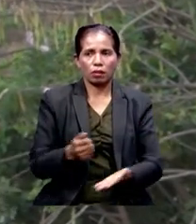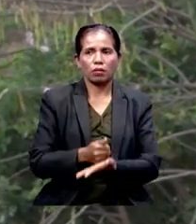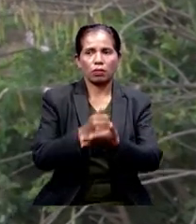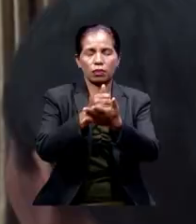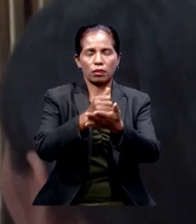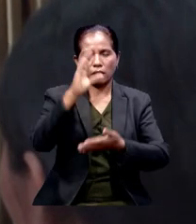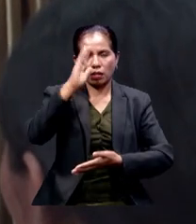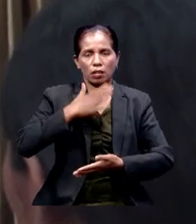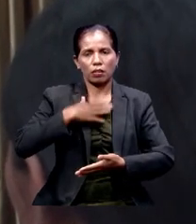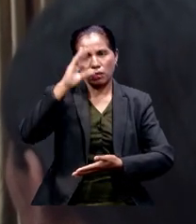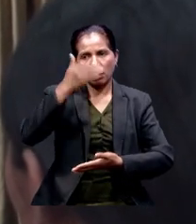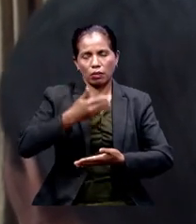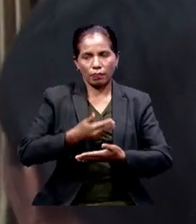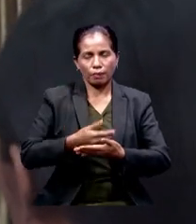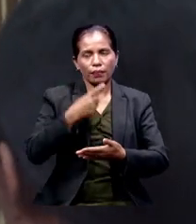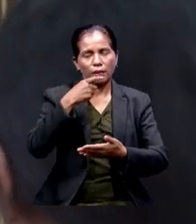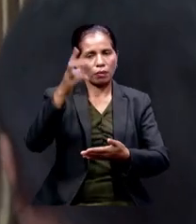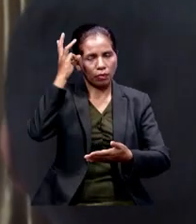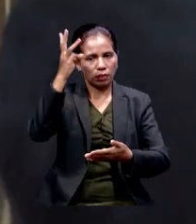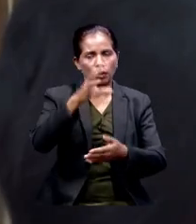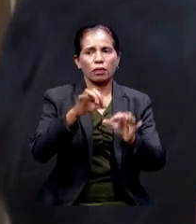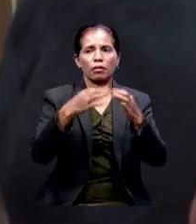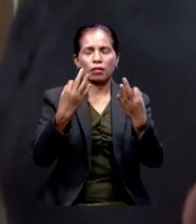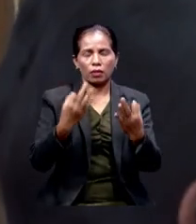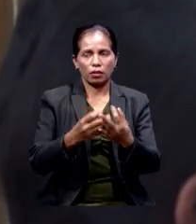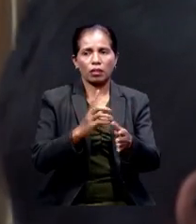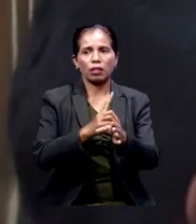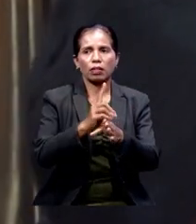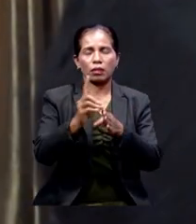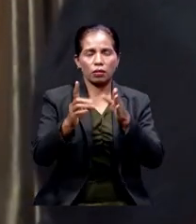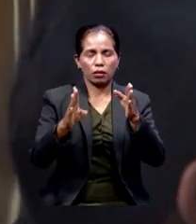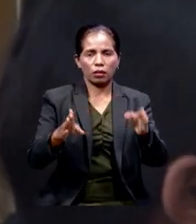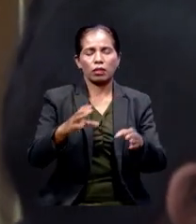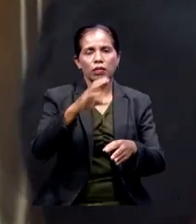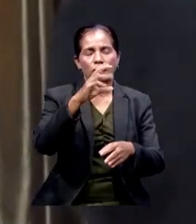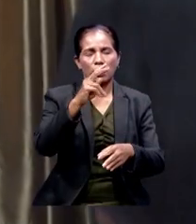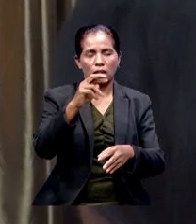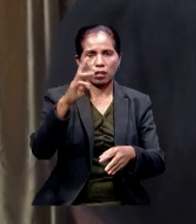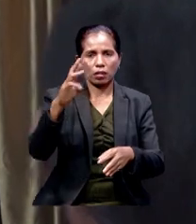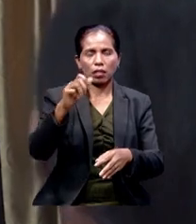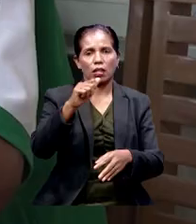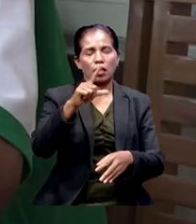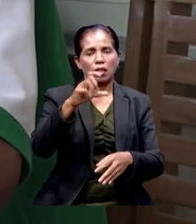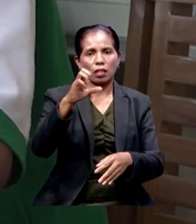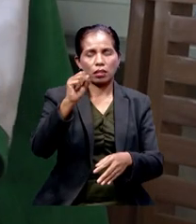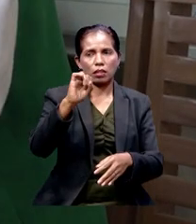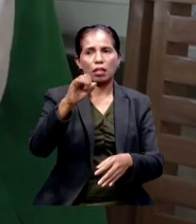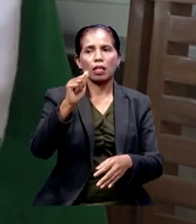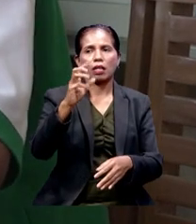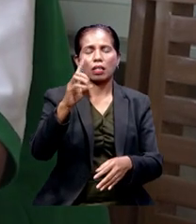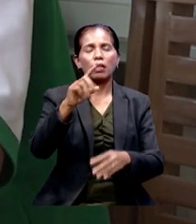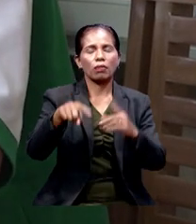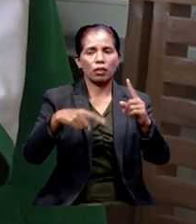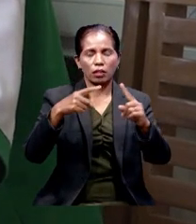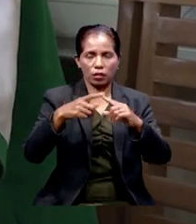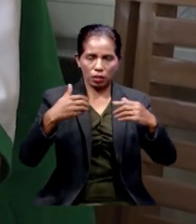uang. Hatamba preocupação família, diretor Centro Nacional de Reabilitação, Alexandre Moraes Sateten, o enhira